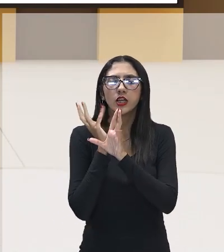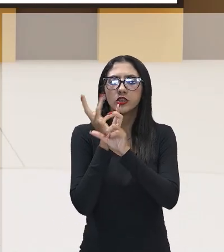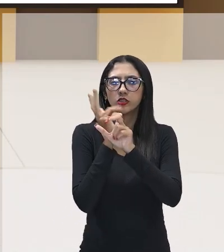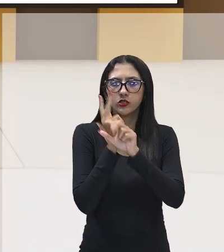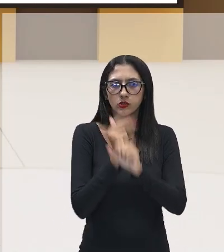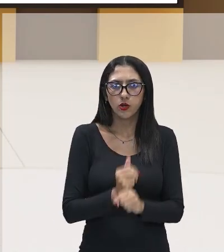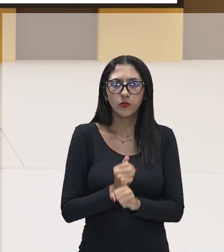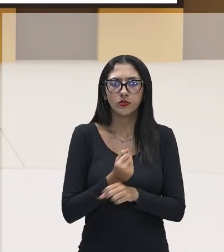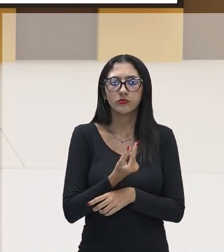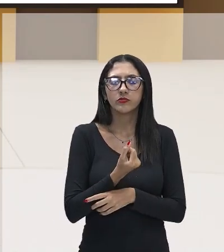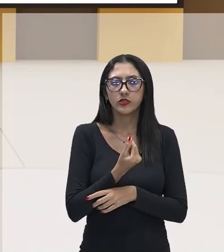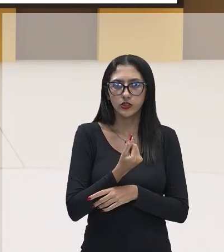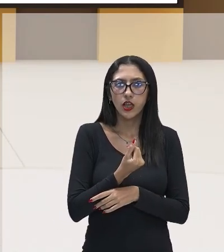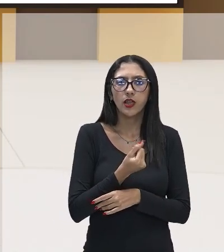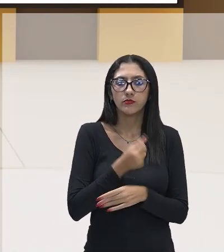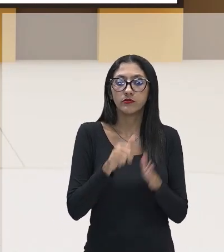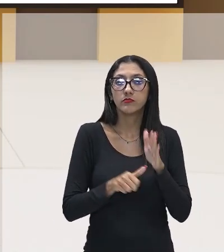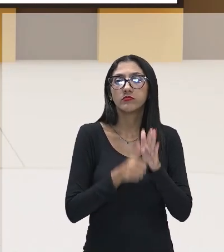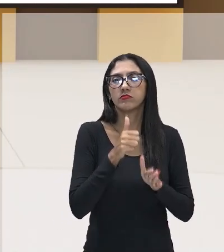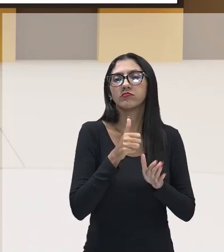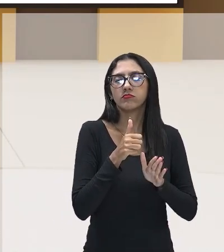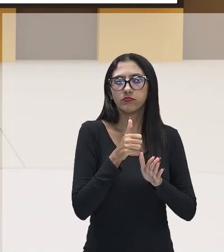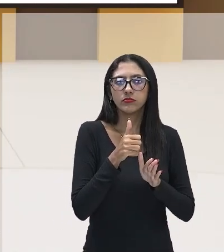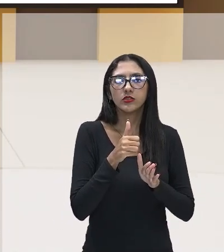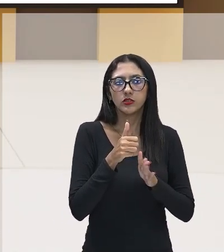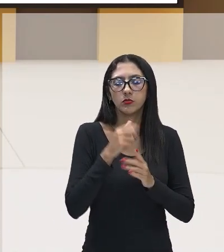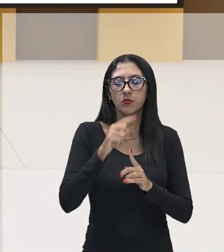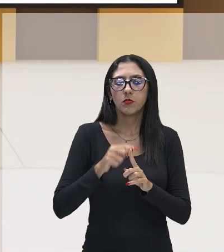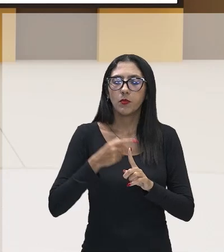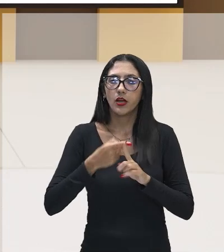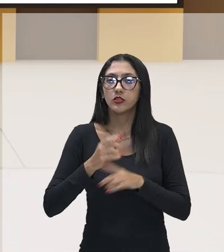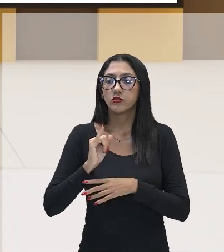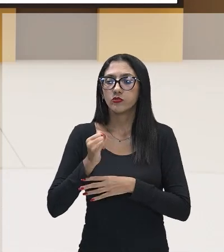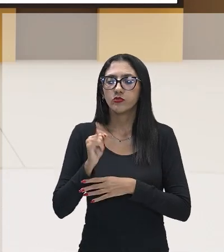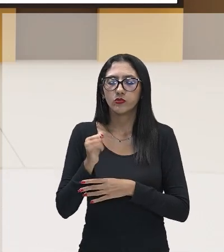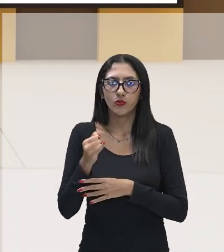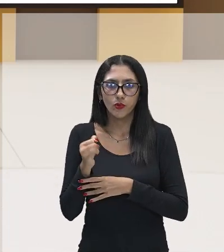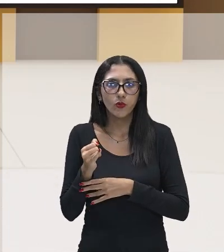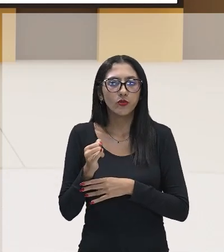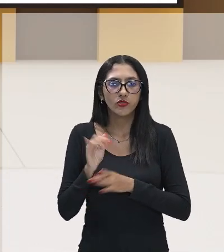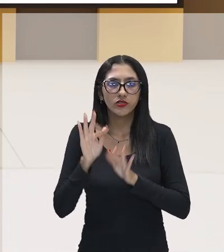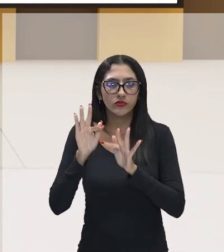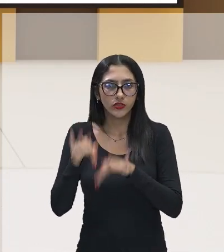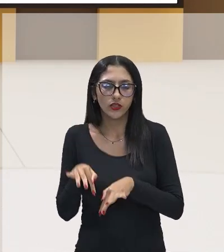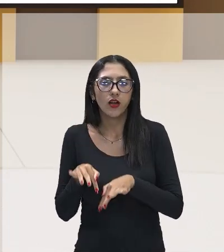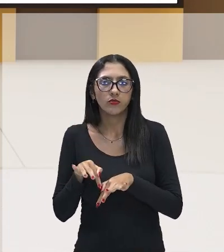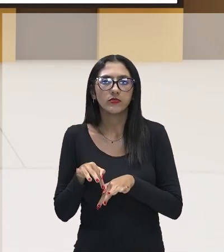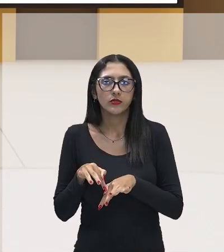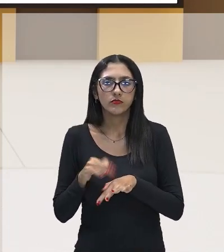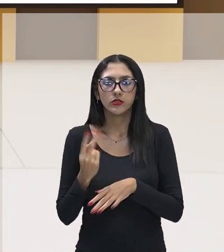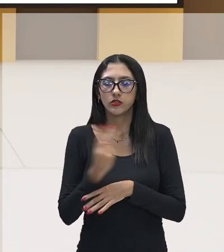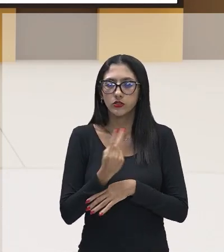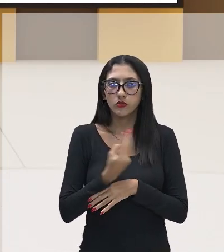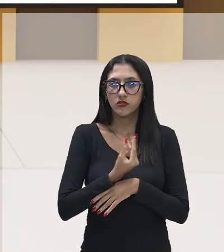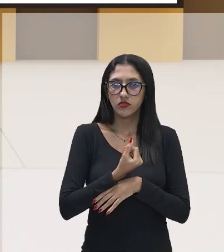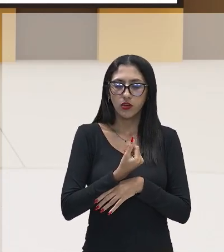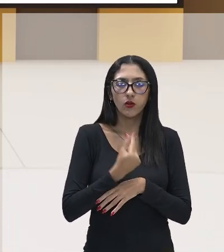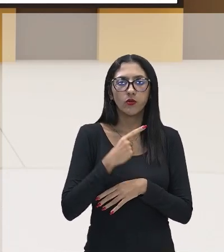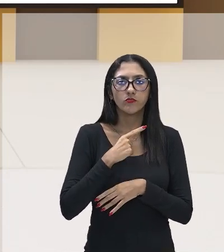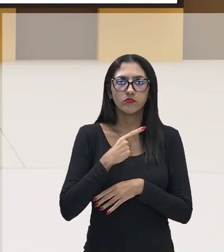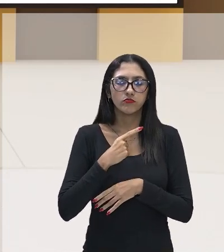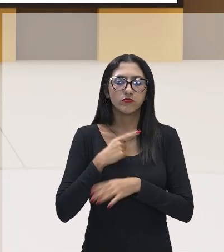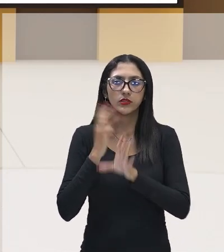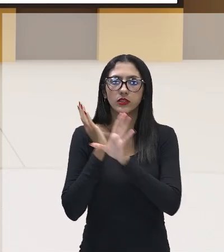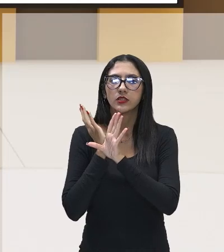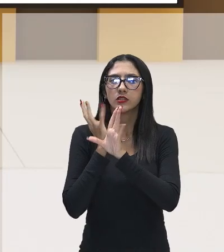somar com o capital que você investiu, junto com os juros que esse capital rendeu durante esse certo período de tempo, né?